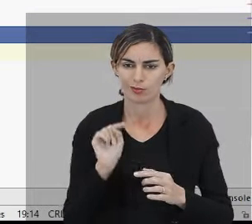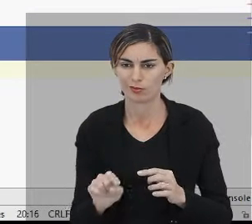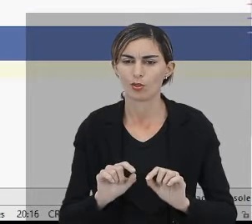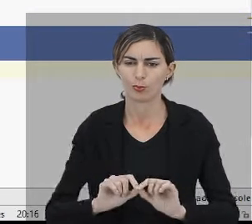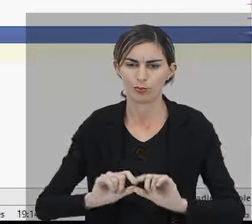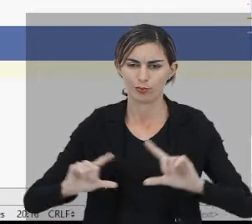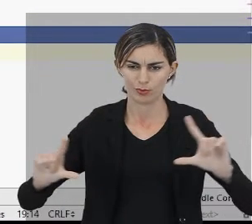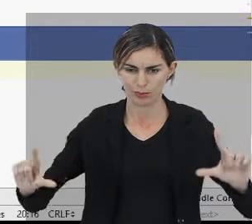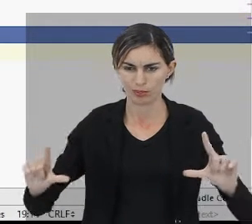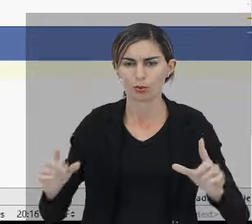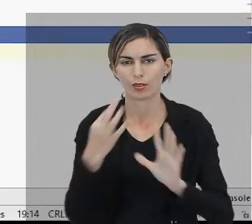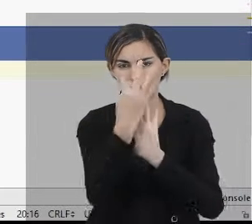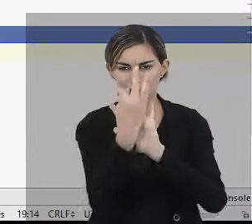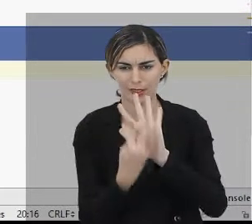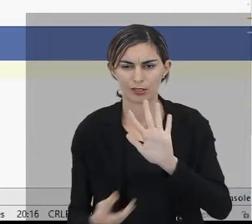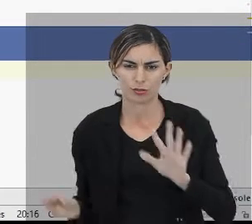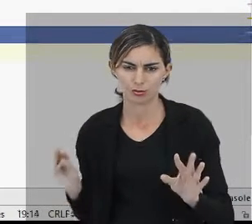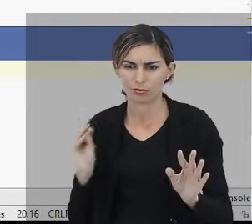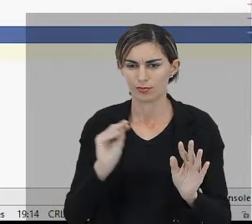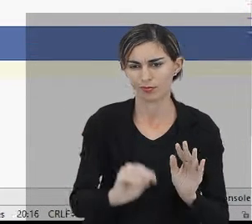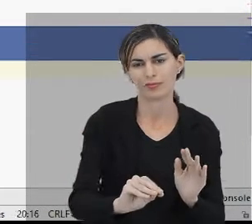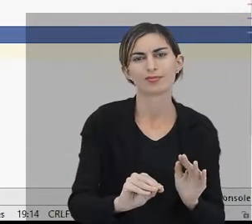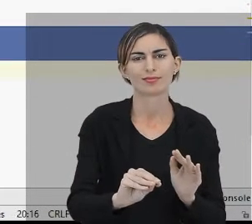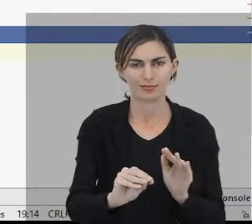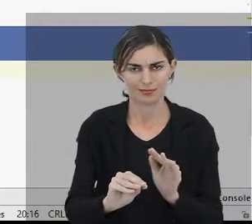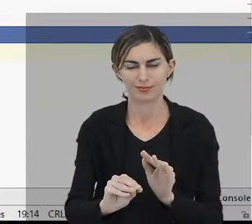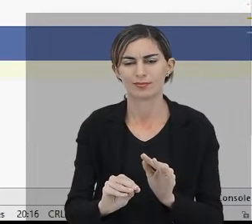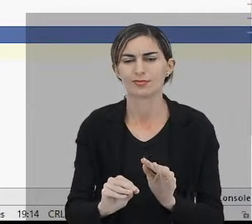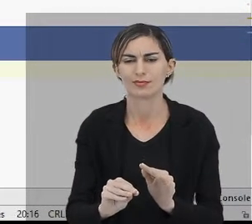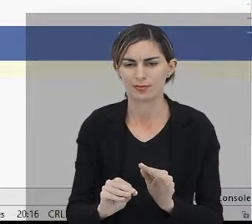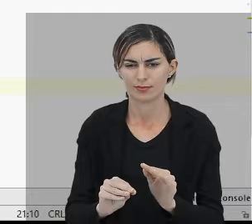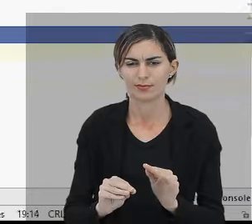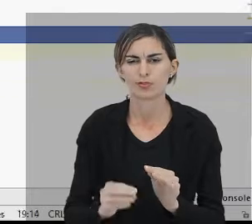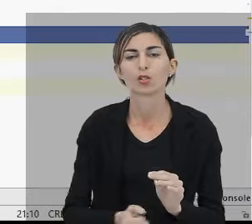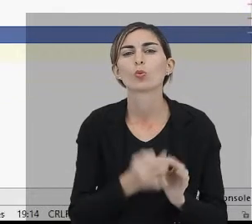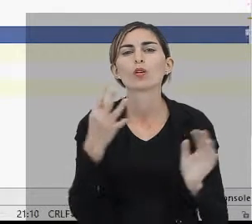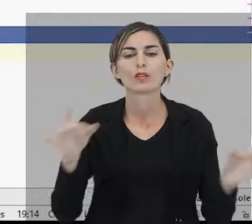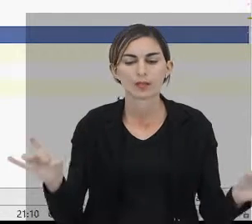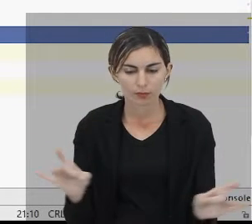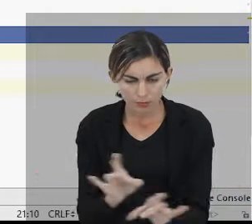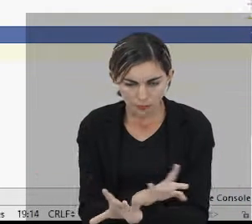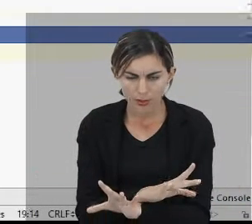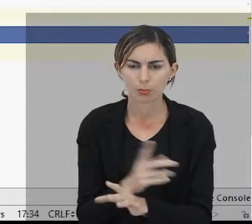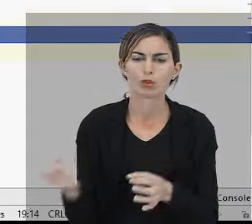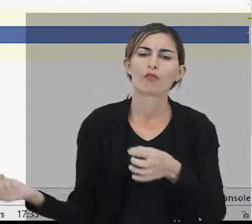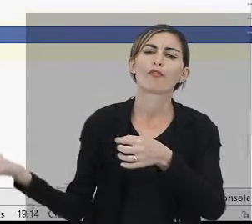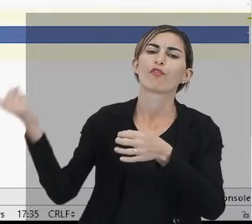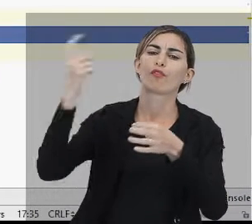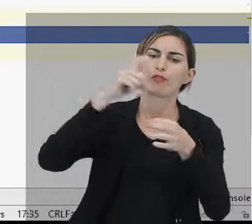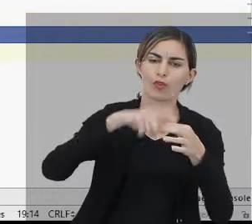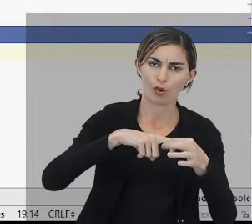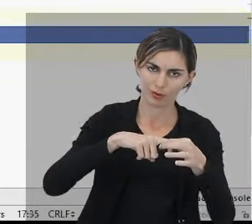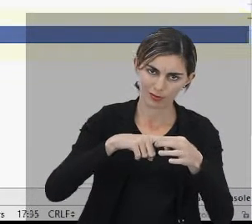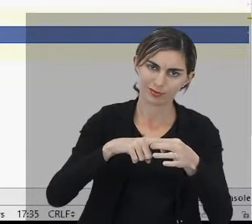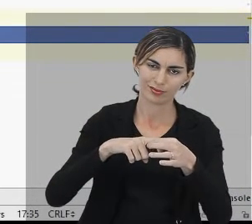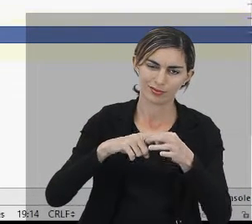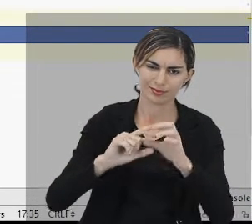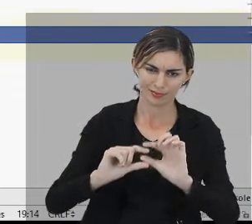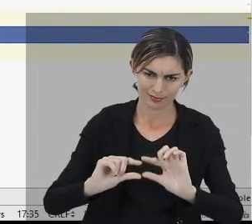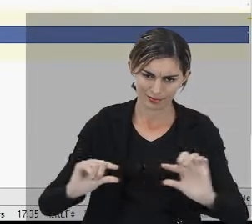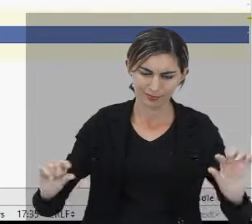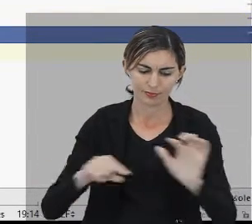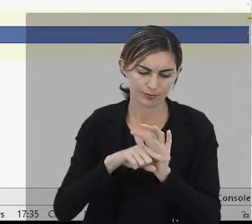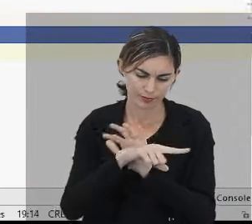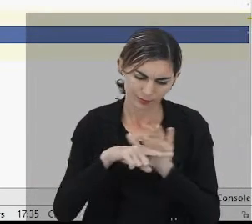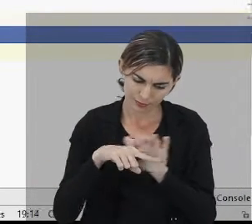botão, adiciona seu texto e adiciona ao layout. Então, quando ele termina, ele volta para essa parte e aí